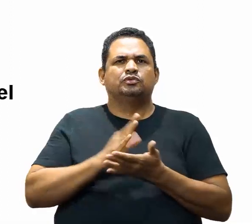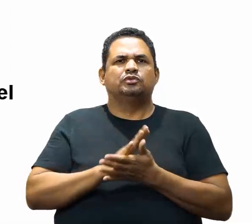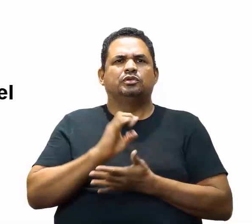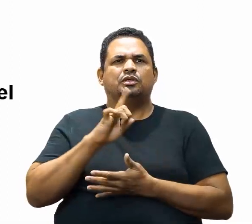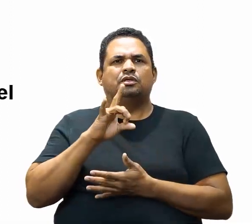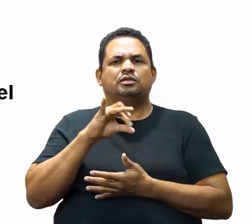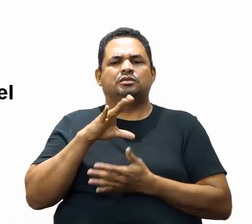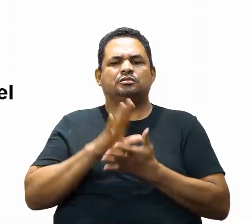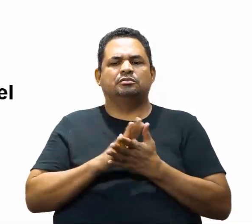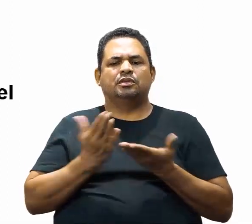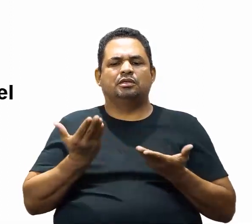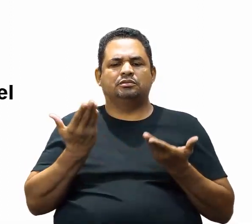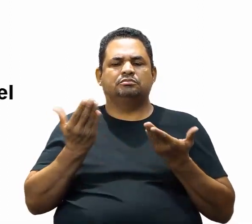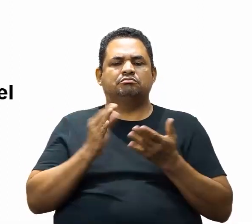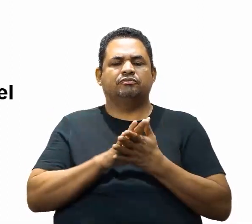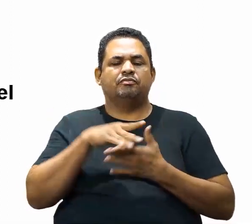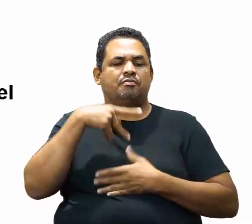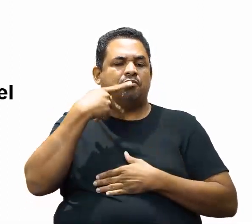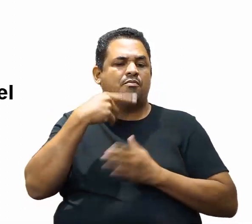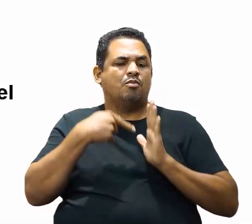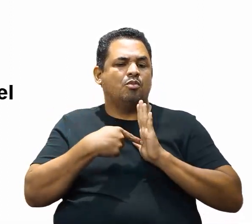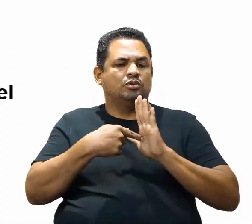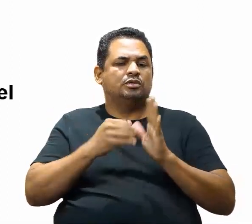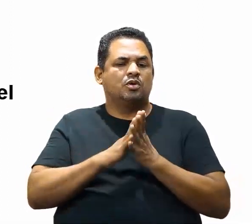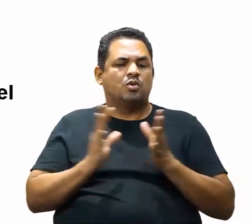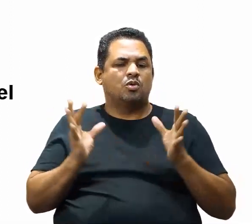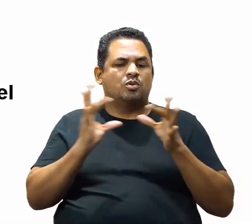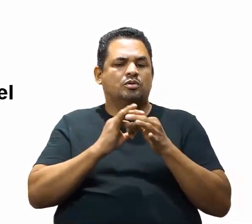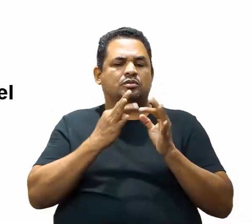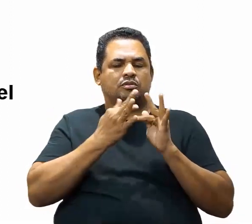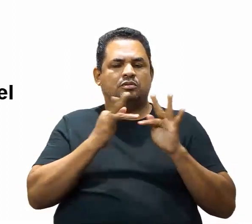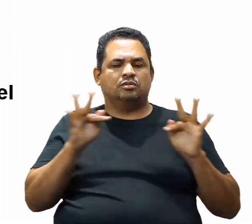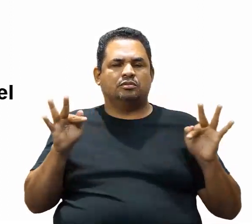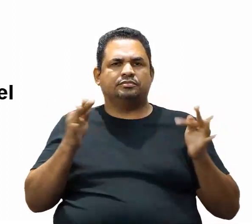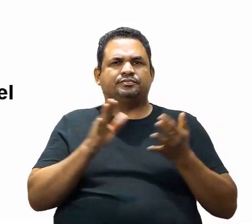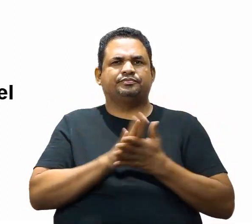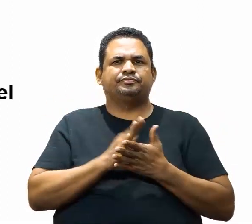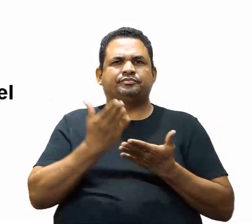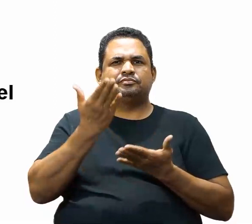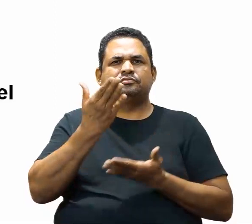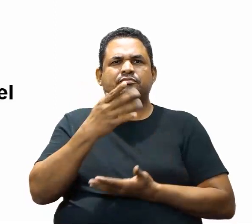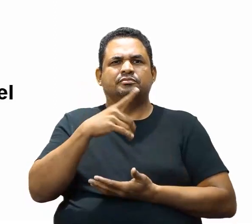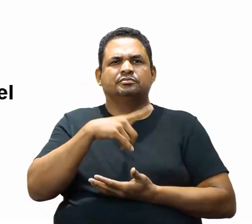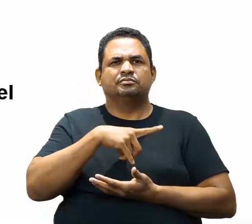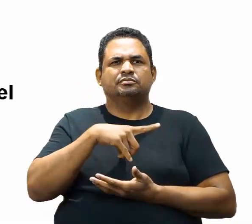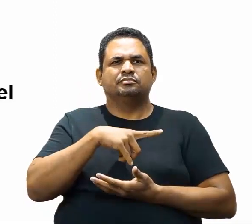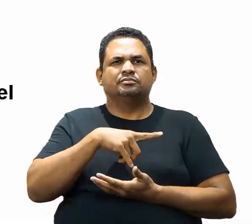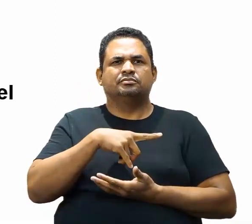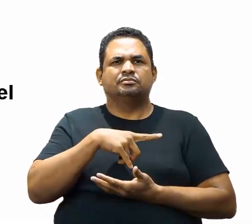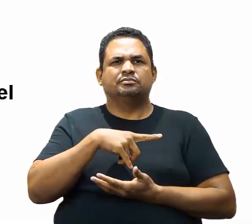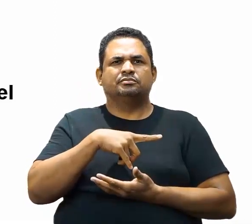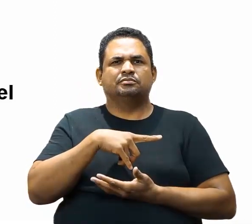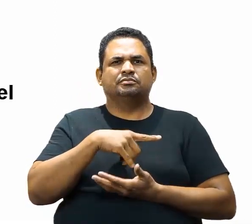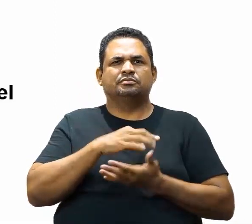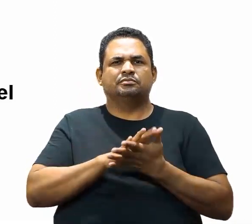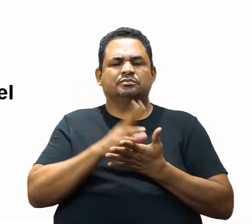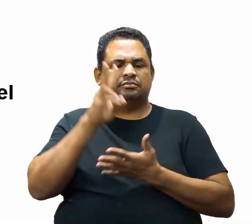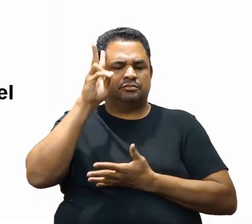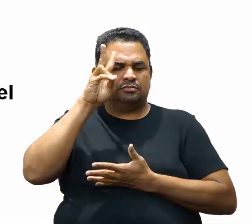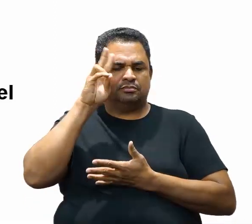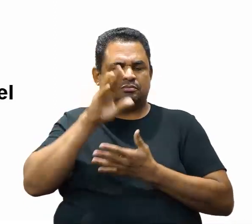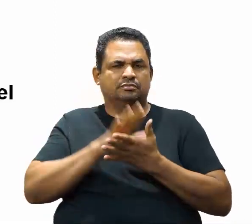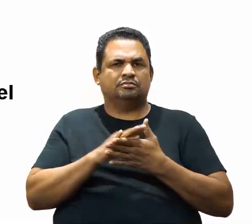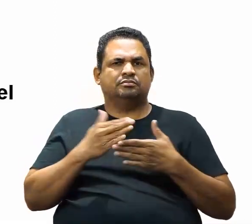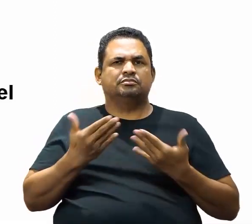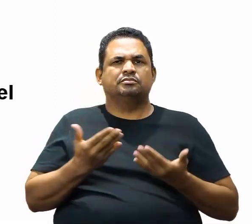contexto, ou simplesmente o contexto da frase, do texto, que vai te dar esse lembrete de quem eles são.